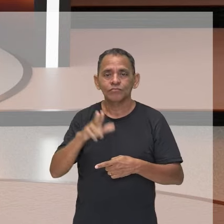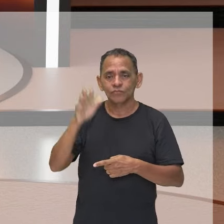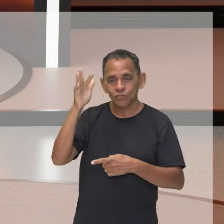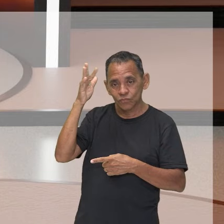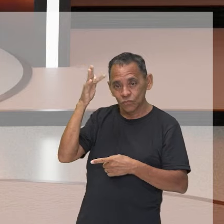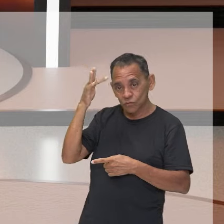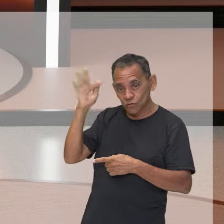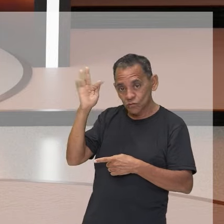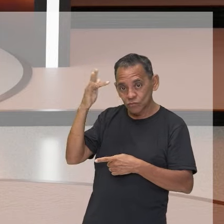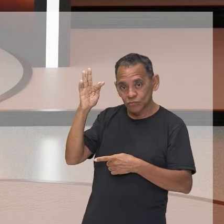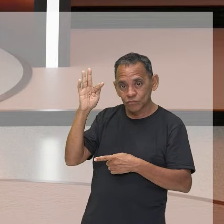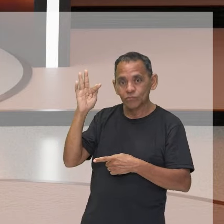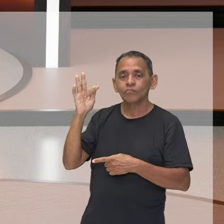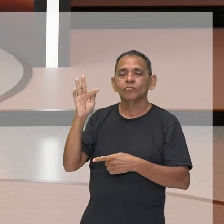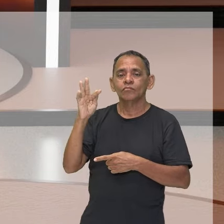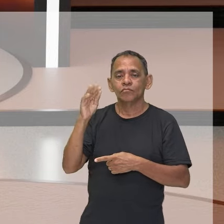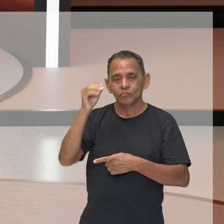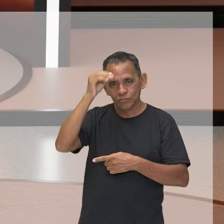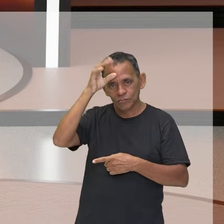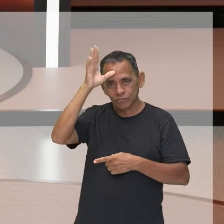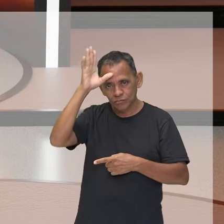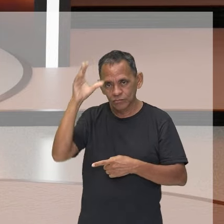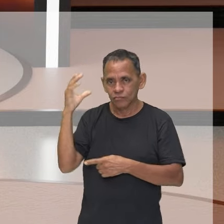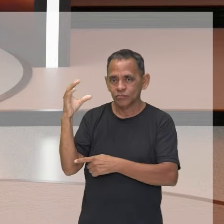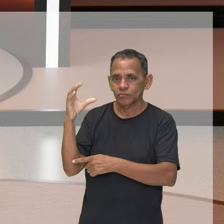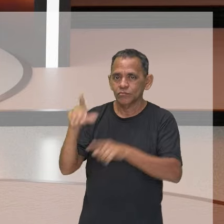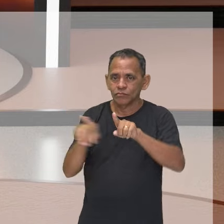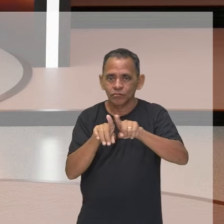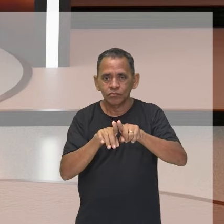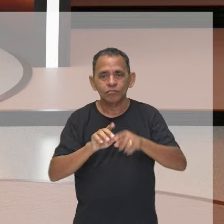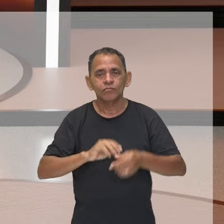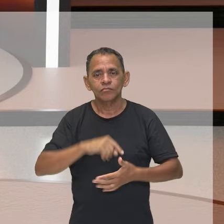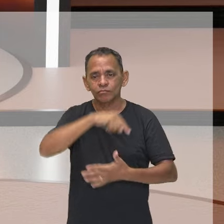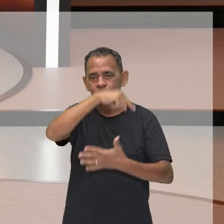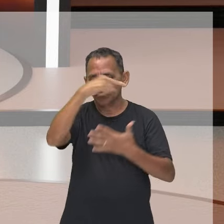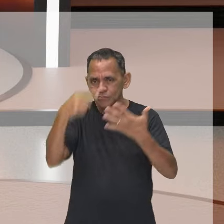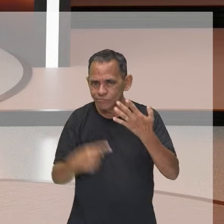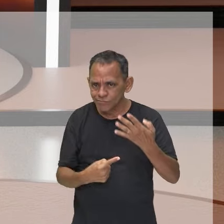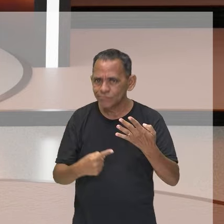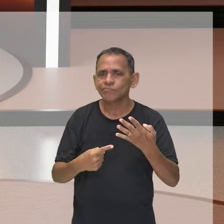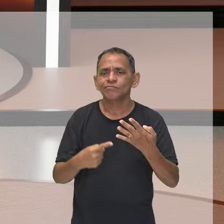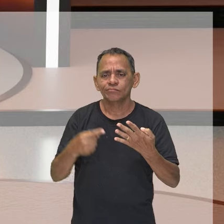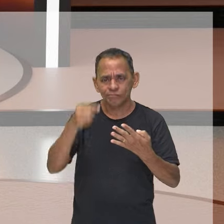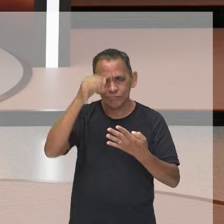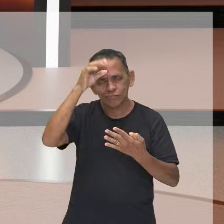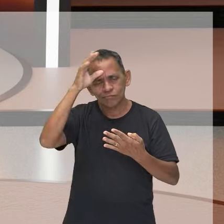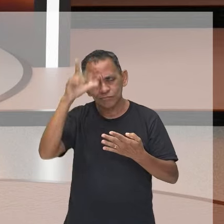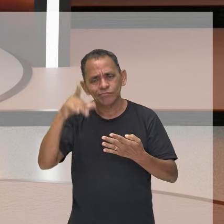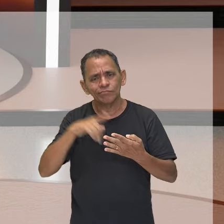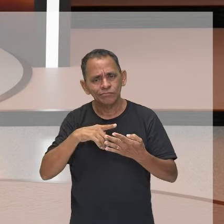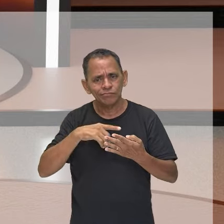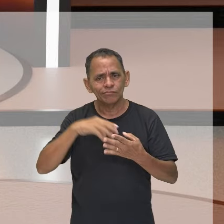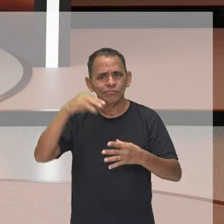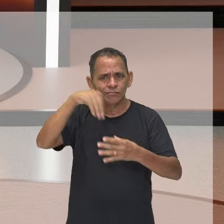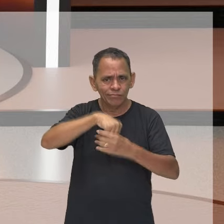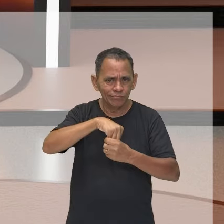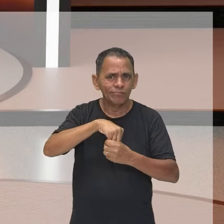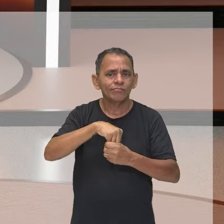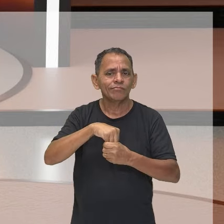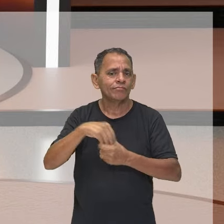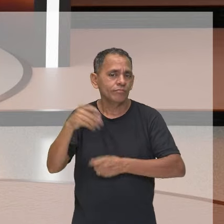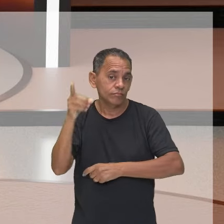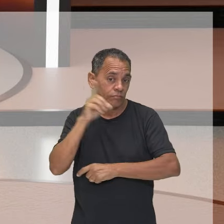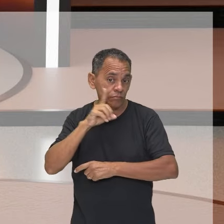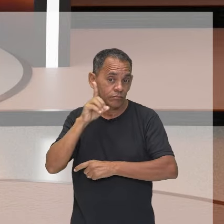e o conhecimento científico. São todos conhecimentos que fazem parte do nosso